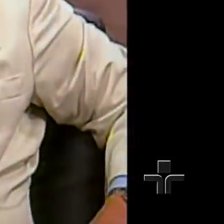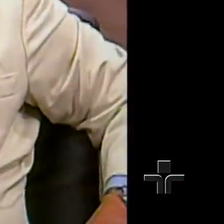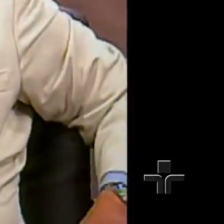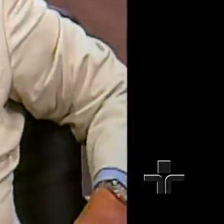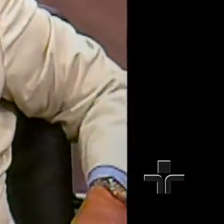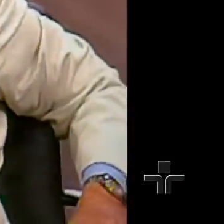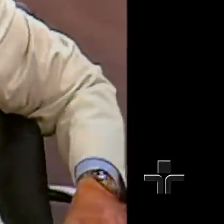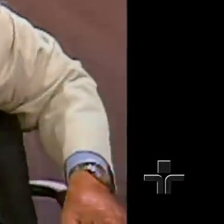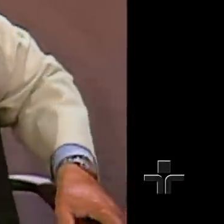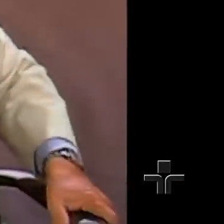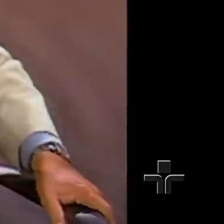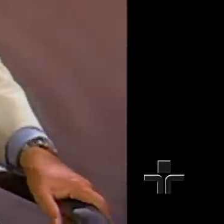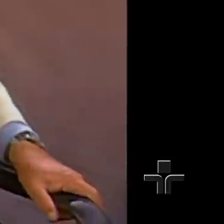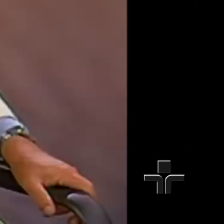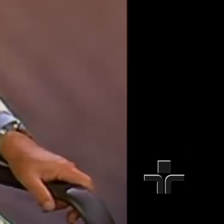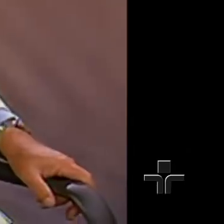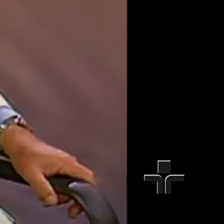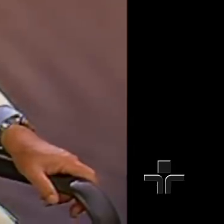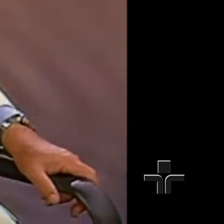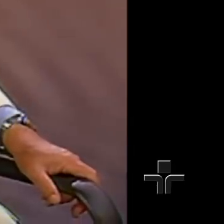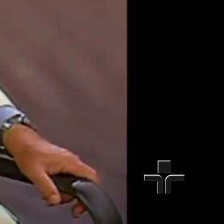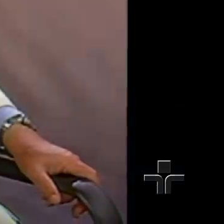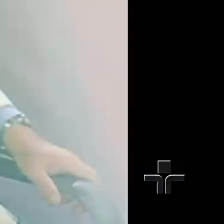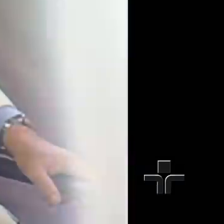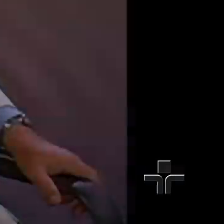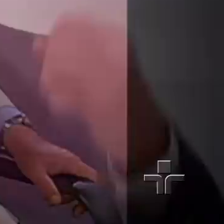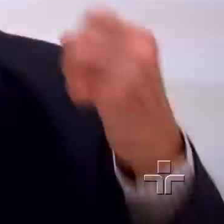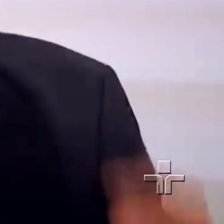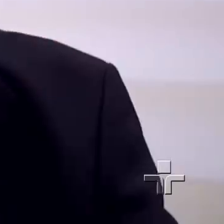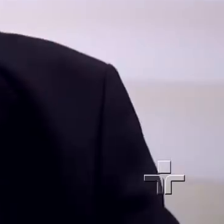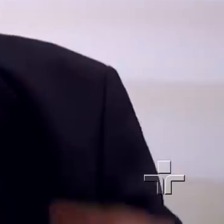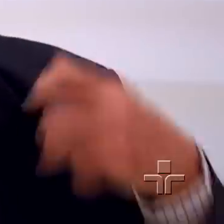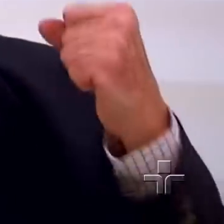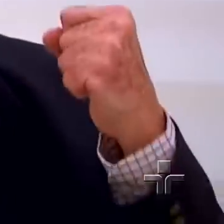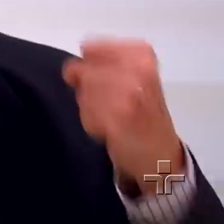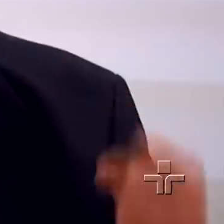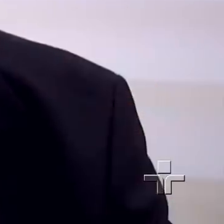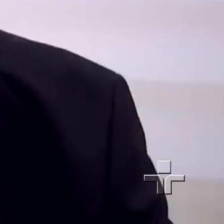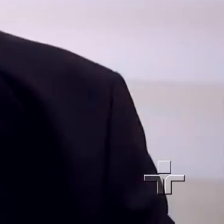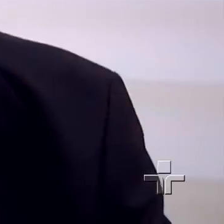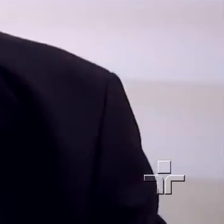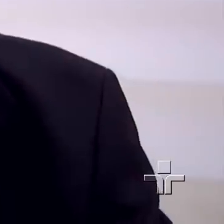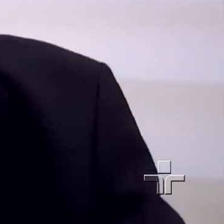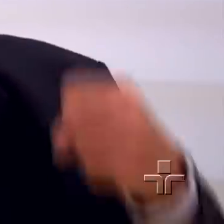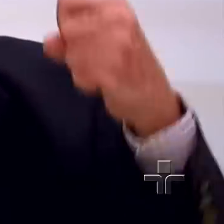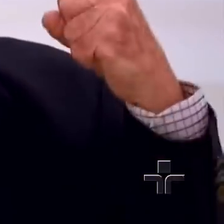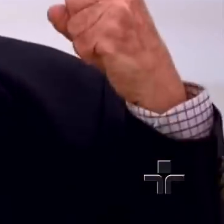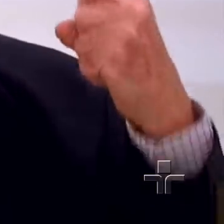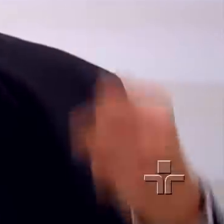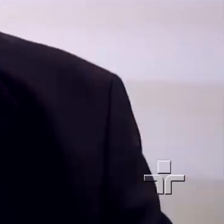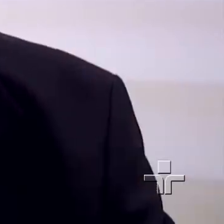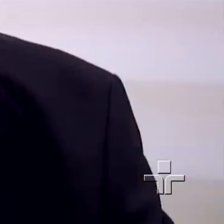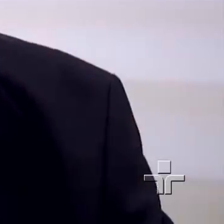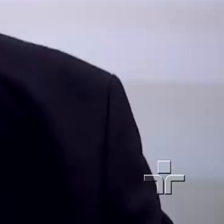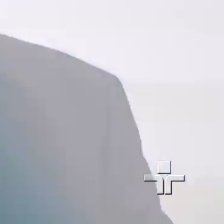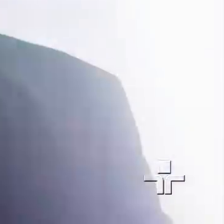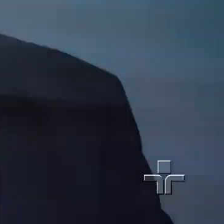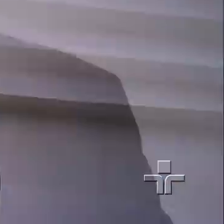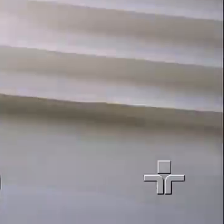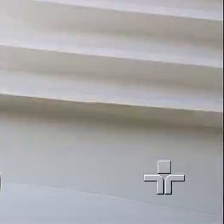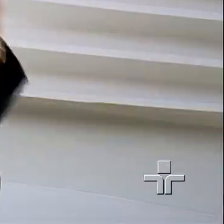Essa violência do Rio de Janeiro é uma violência nacional. Eu acho que jornalismo é pulsação, jornalismo é